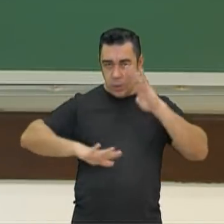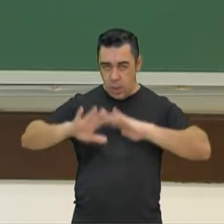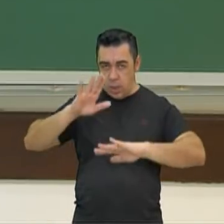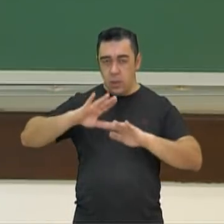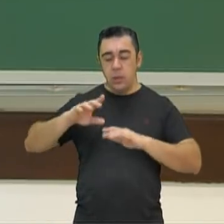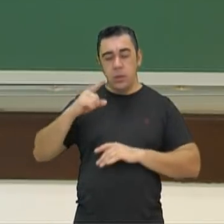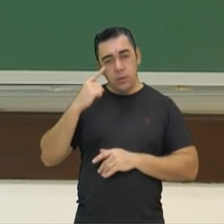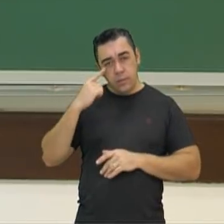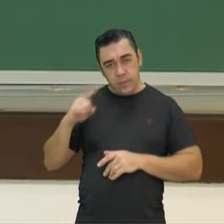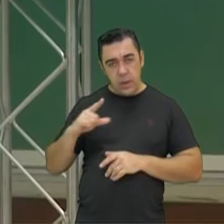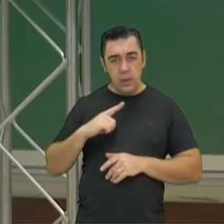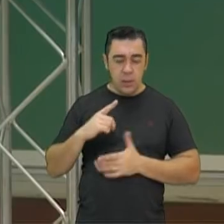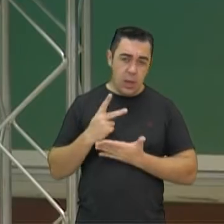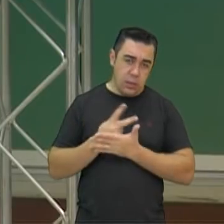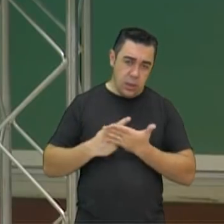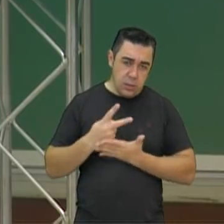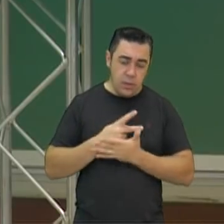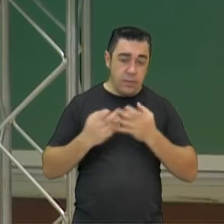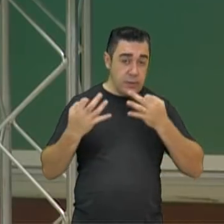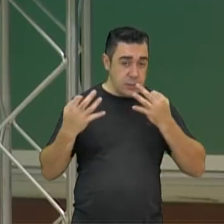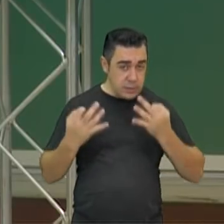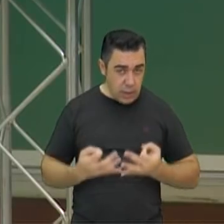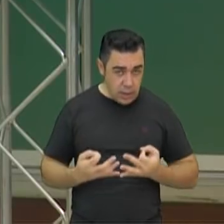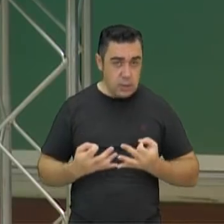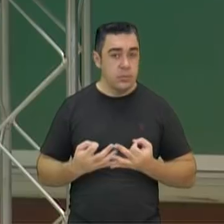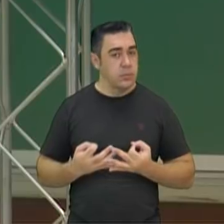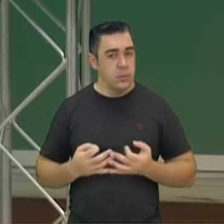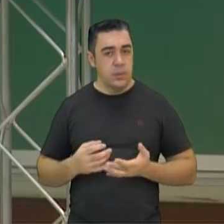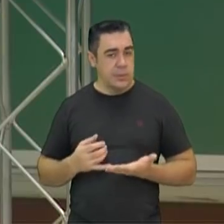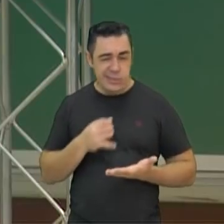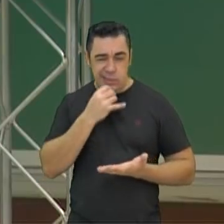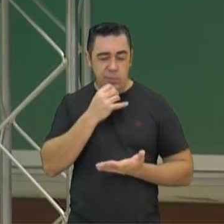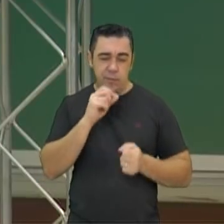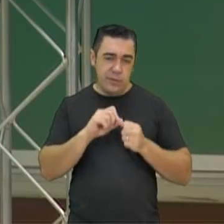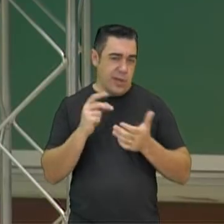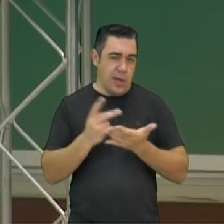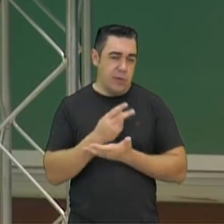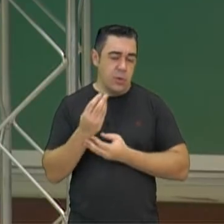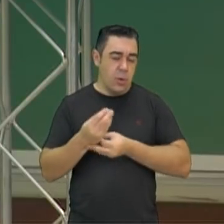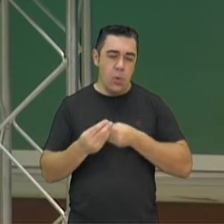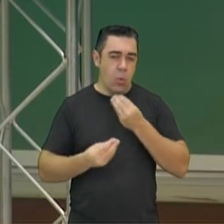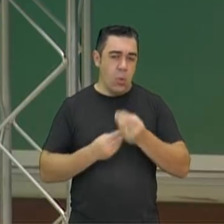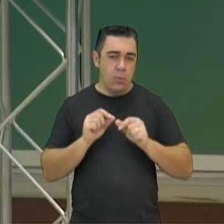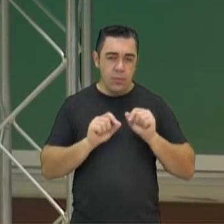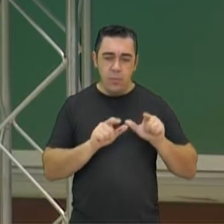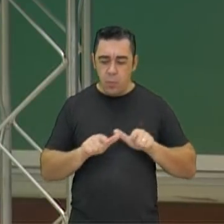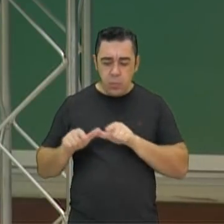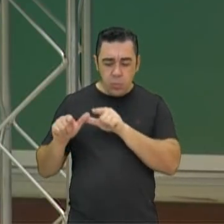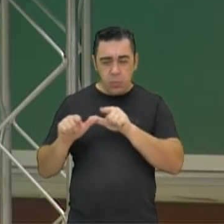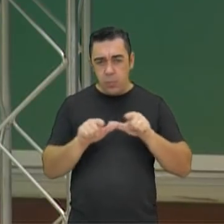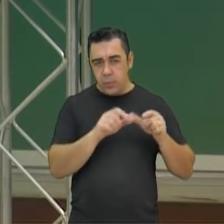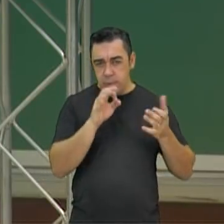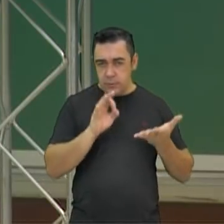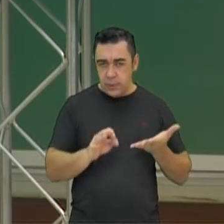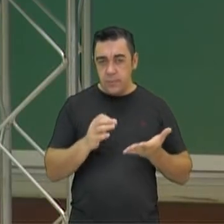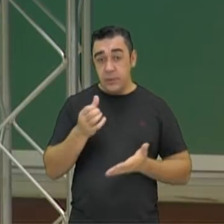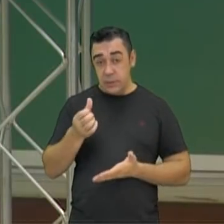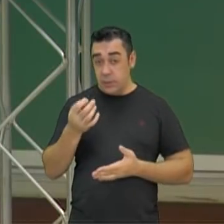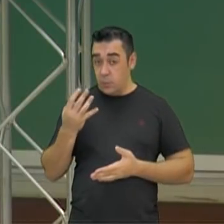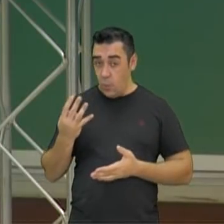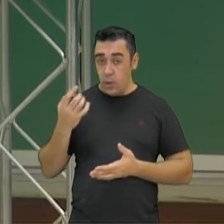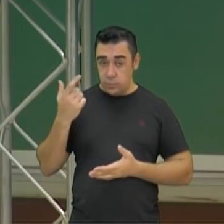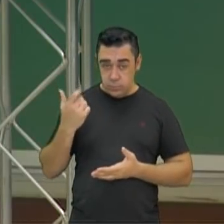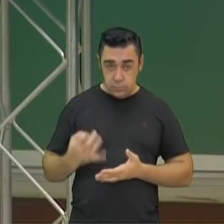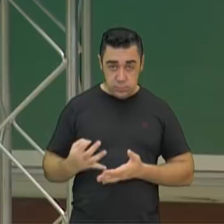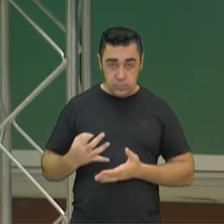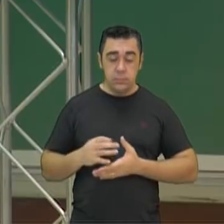caso de um desenho, uma atividade com desenho, você fizer ele errado, depois você não tem onde pôr as pecinhas no tabuleiro. Então, 64 casas é